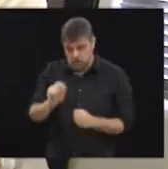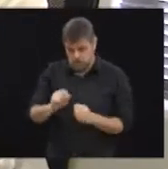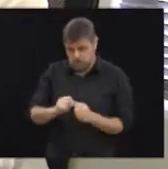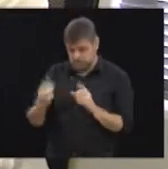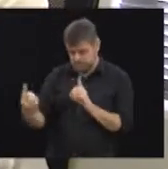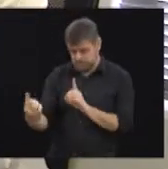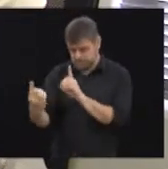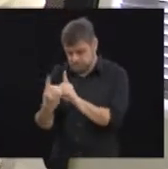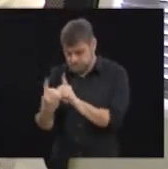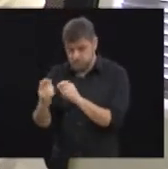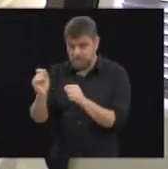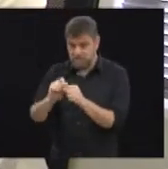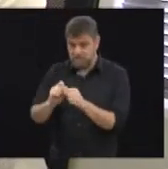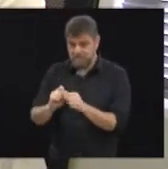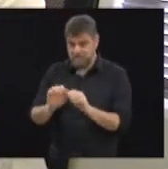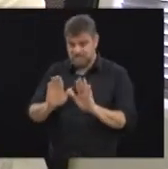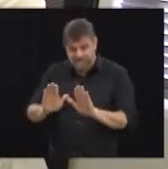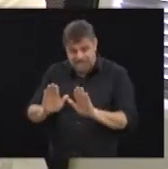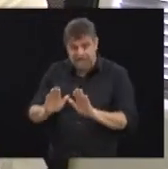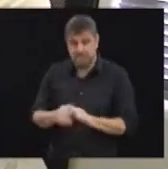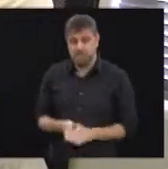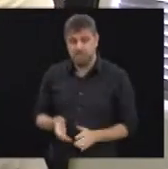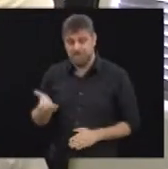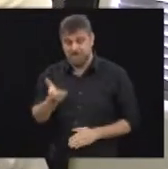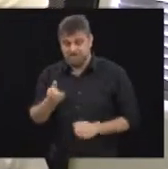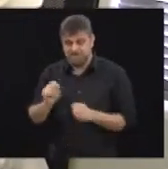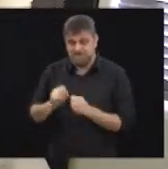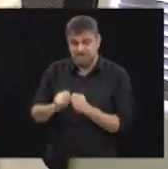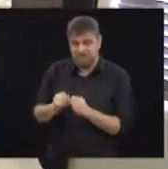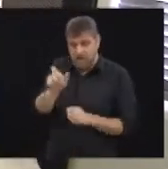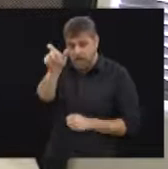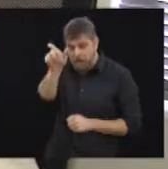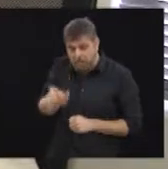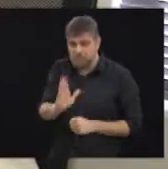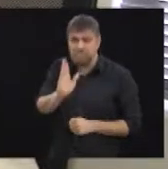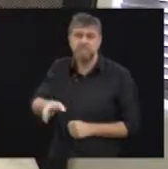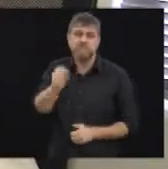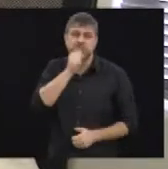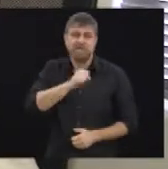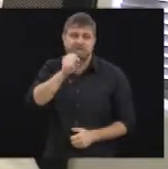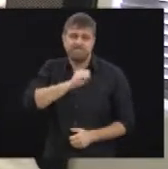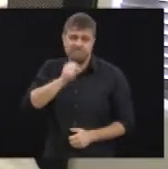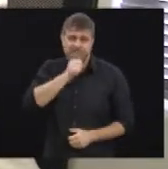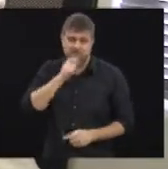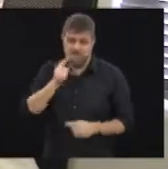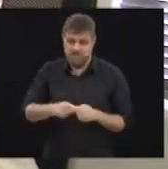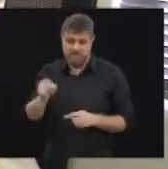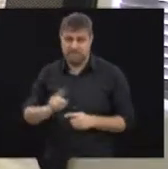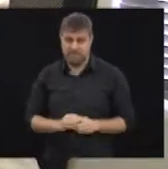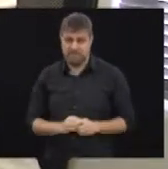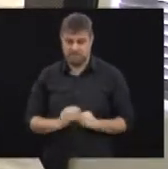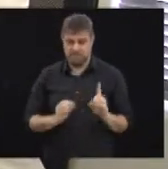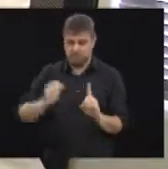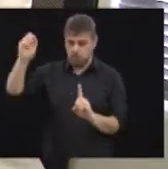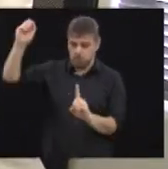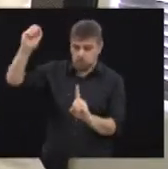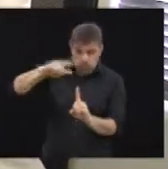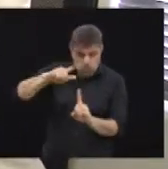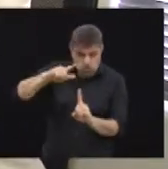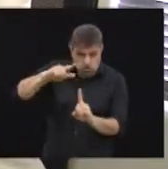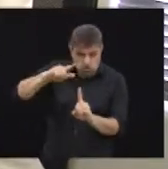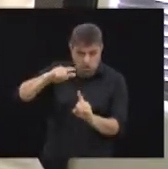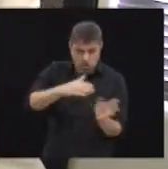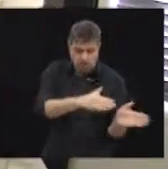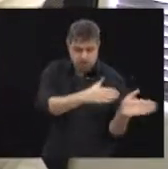no consultório, mas eu procuro fazer em paciente já idoso, porque eu sei que ele não vai ter muito tempo de